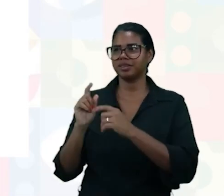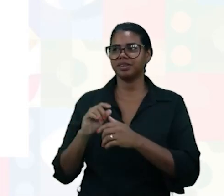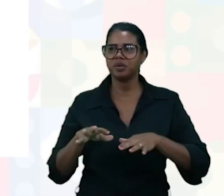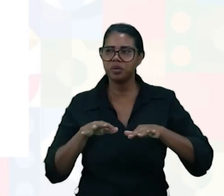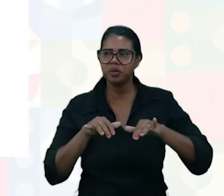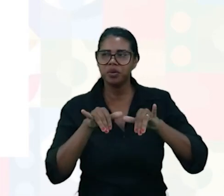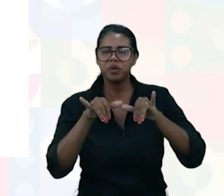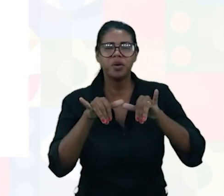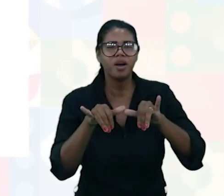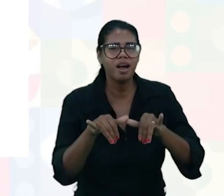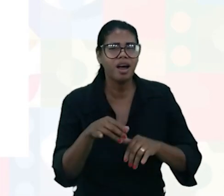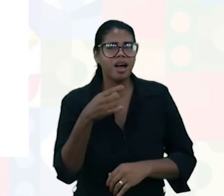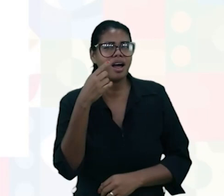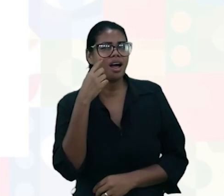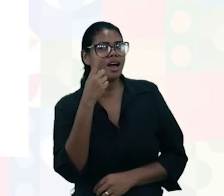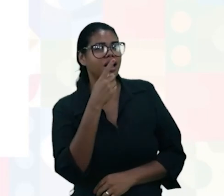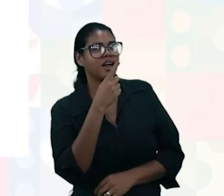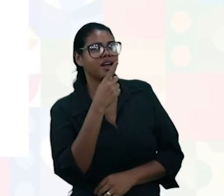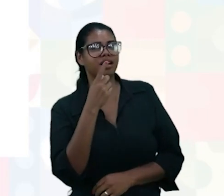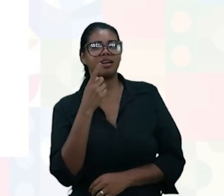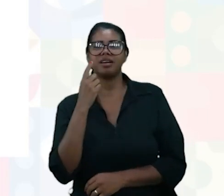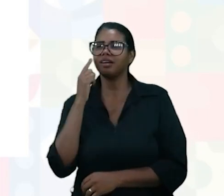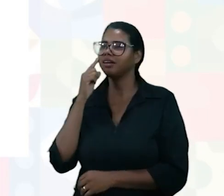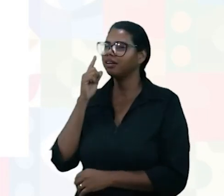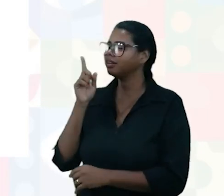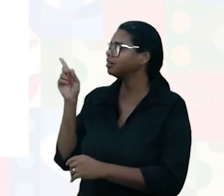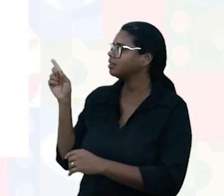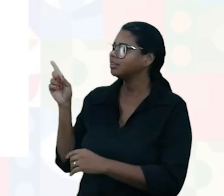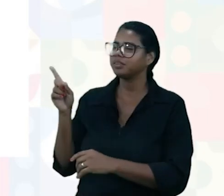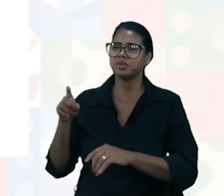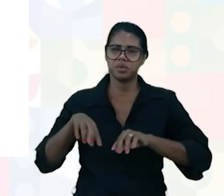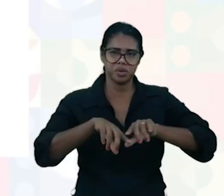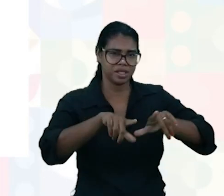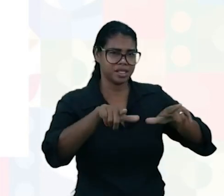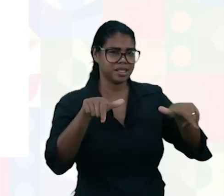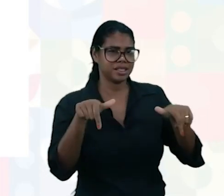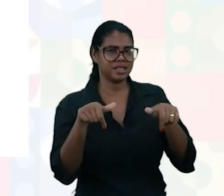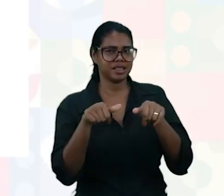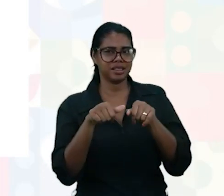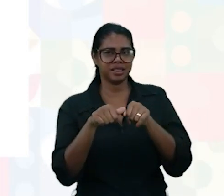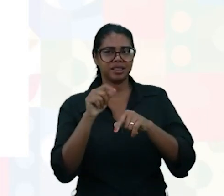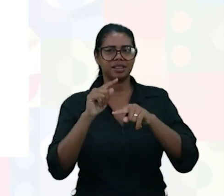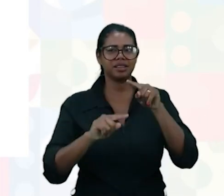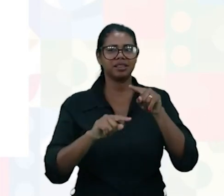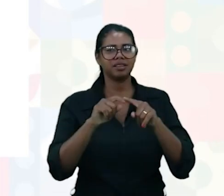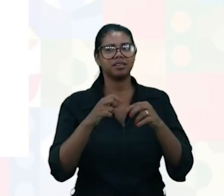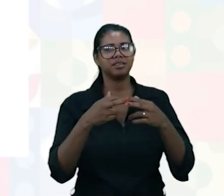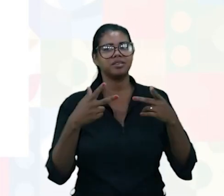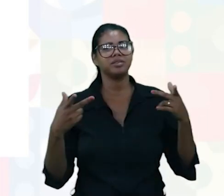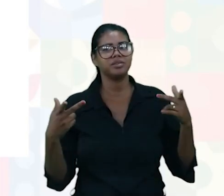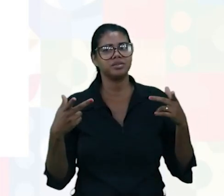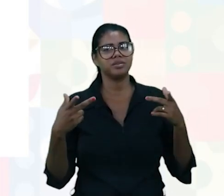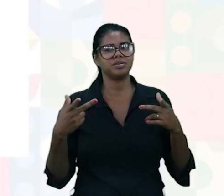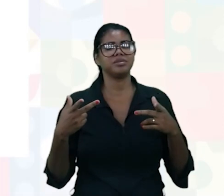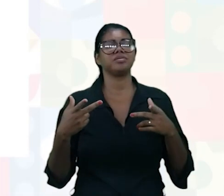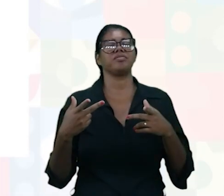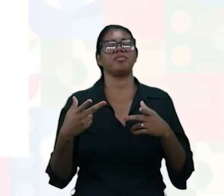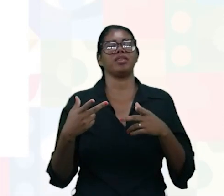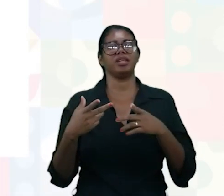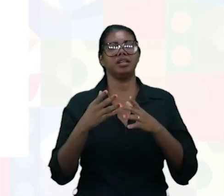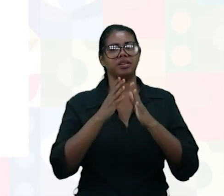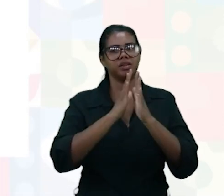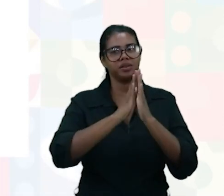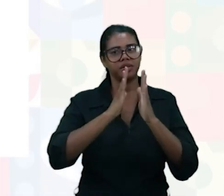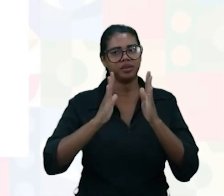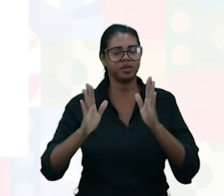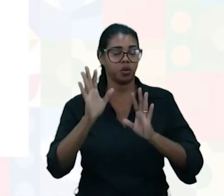ali categorias de produtos, né? Produtos de limpeza, produtos alimentícios, frios. Então, tudo isso tem uma categorização,